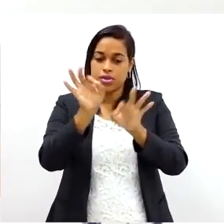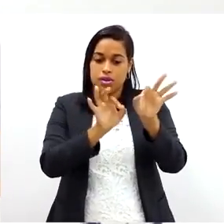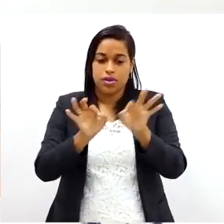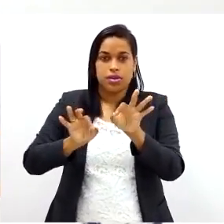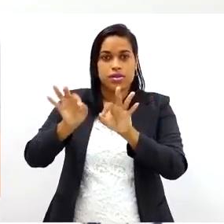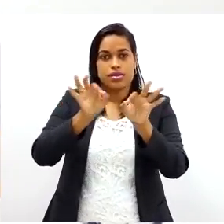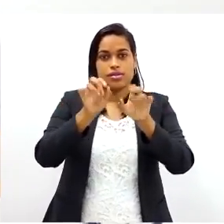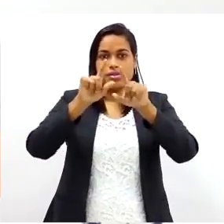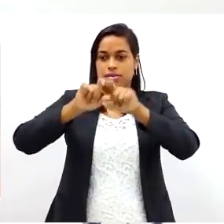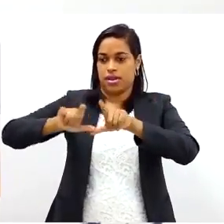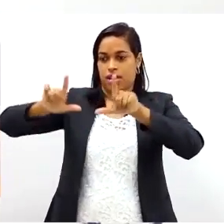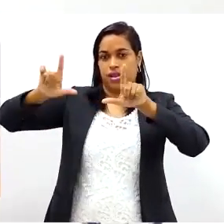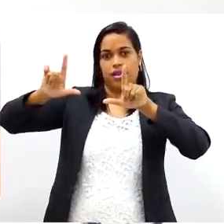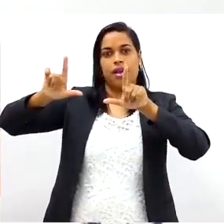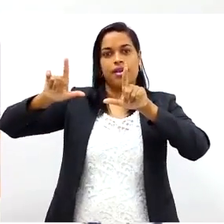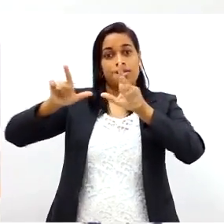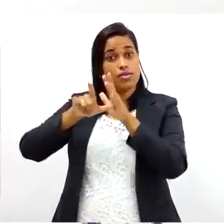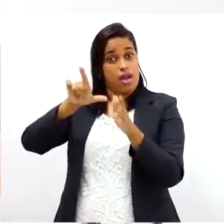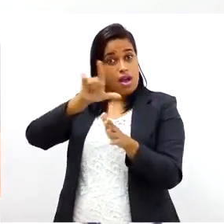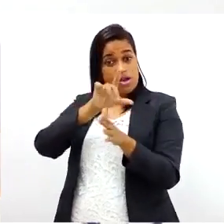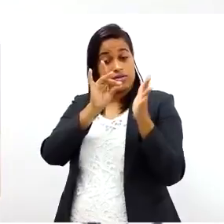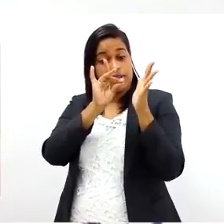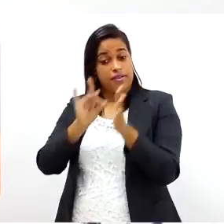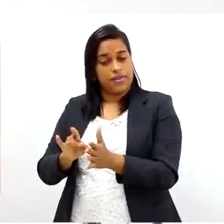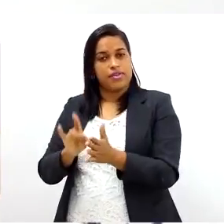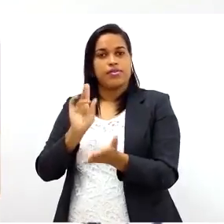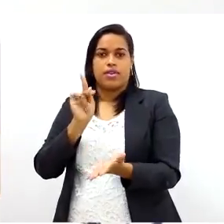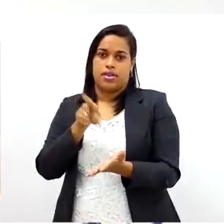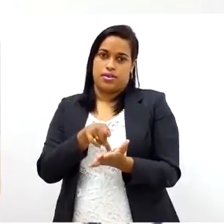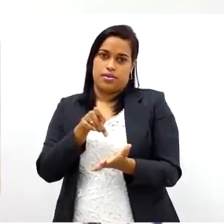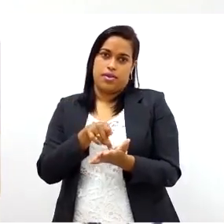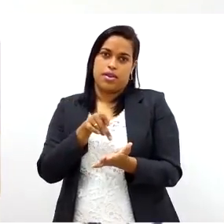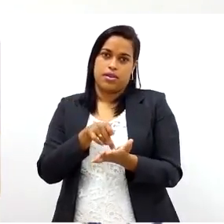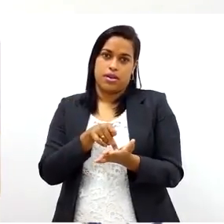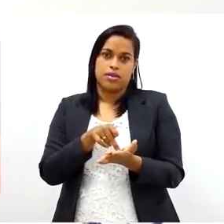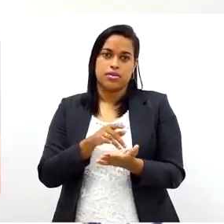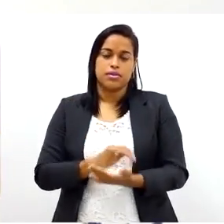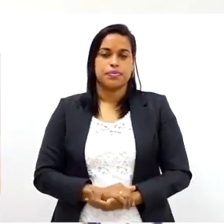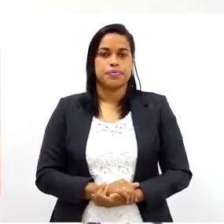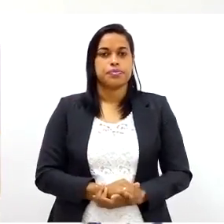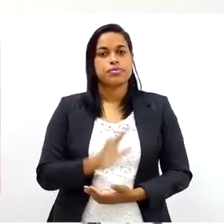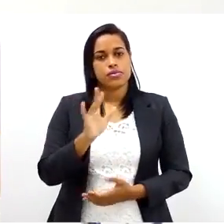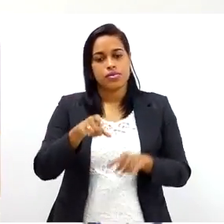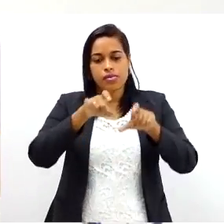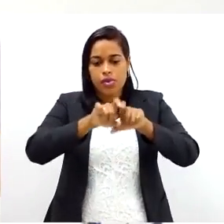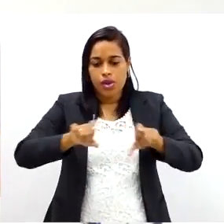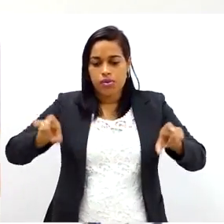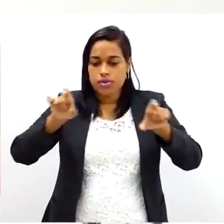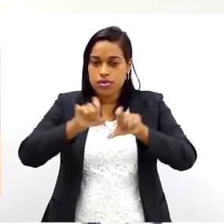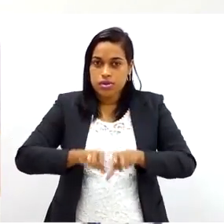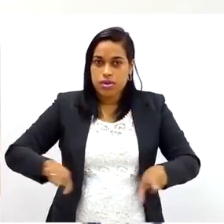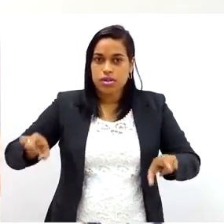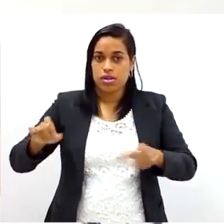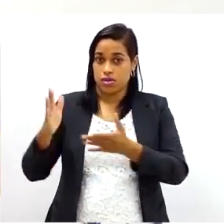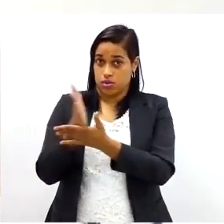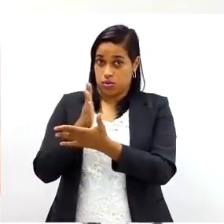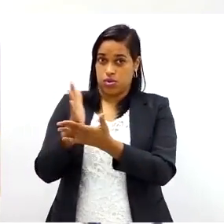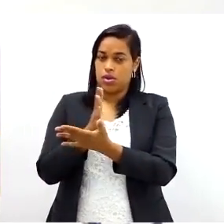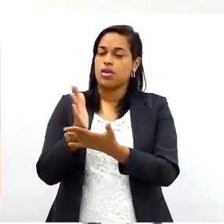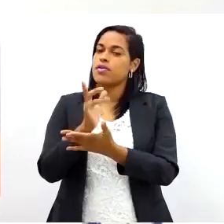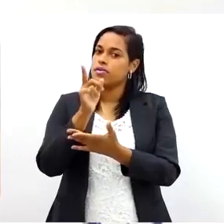das telas antes mesmo de implementá-las de fato. Então, eu deixei um endereço no nosso livro, onde